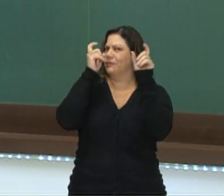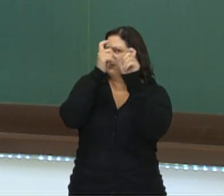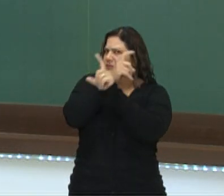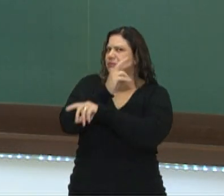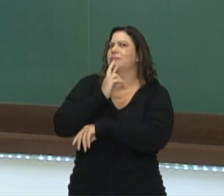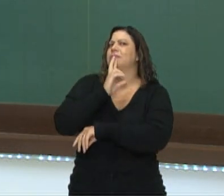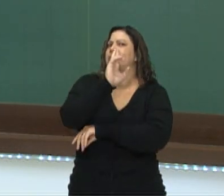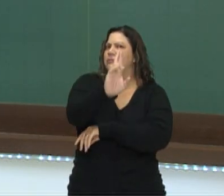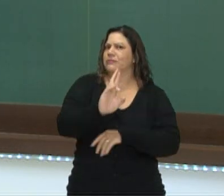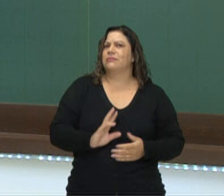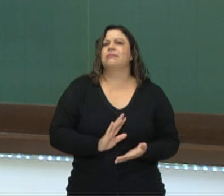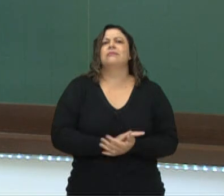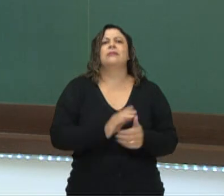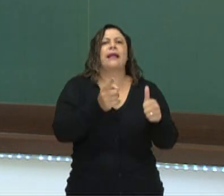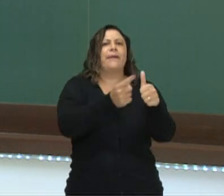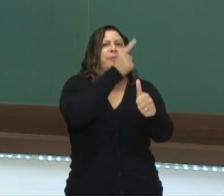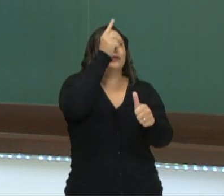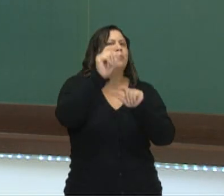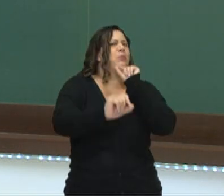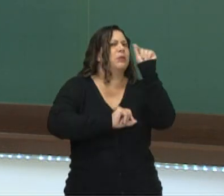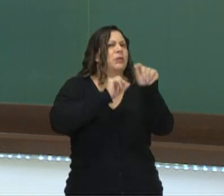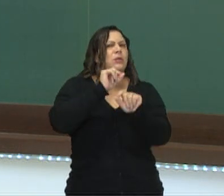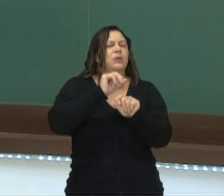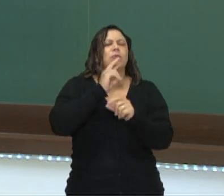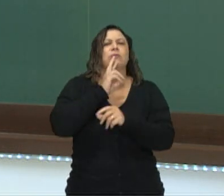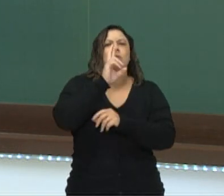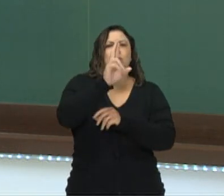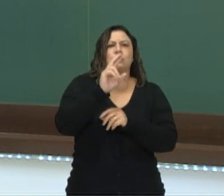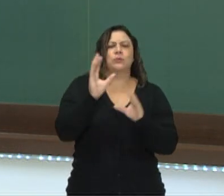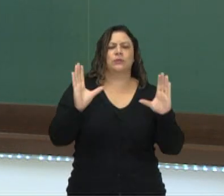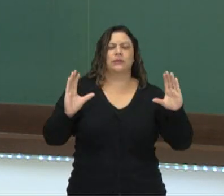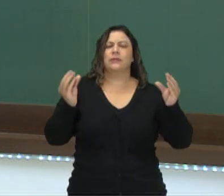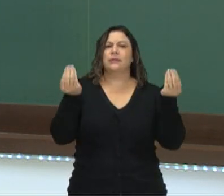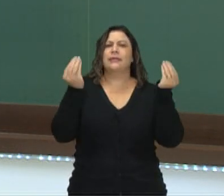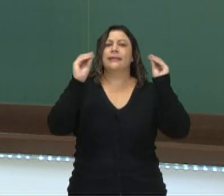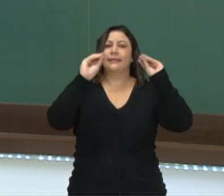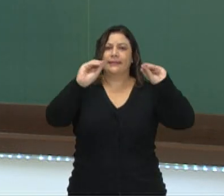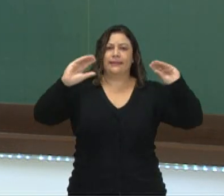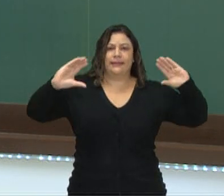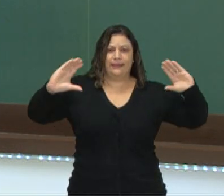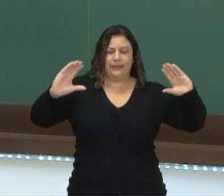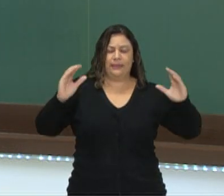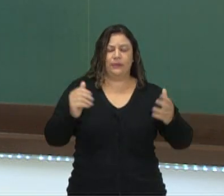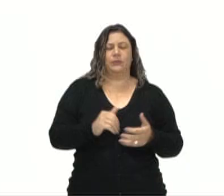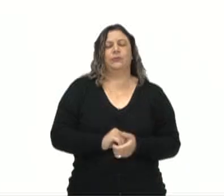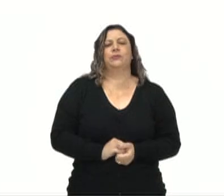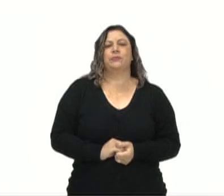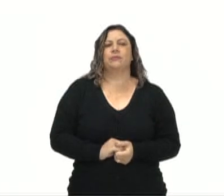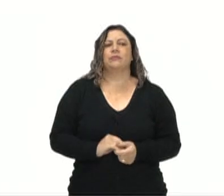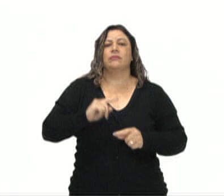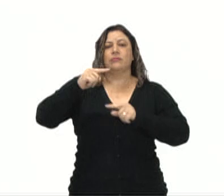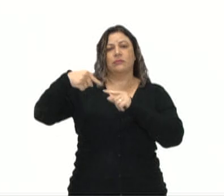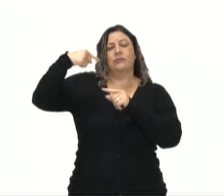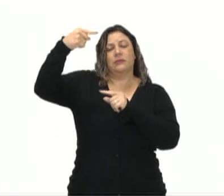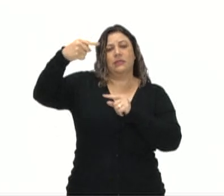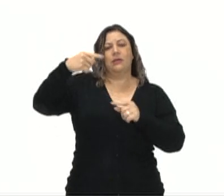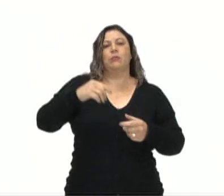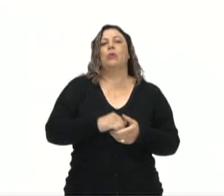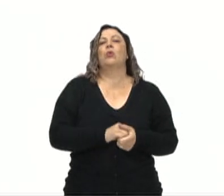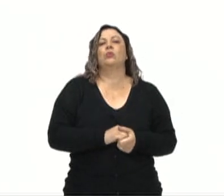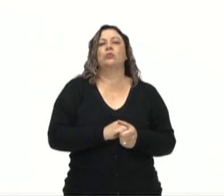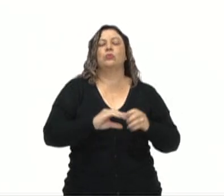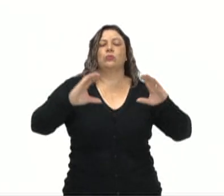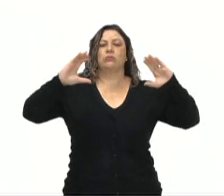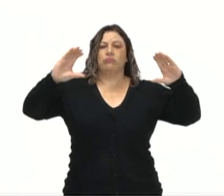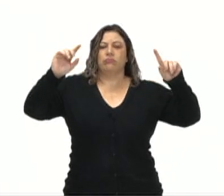tenho que fazer? Primeiro, resolver o que está dentro dos parênteses. Num segundo momento, eu vou resolver o que está dentro dos